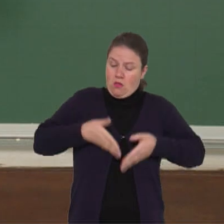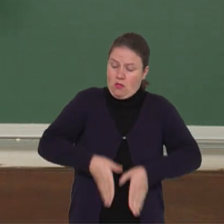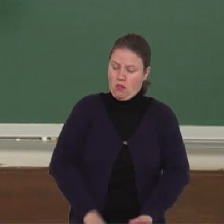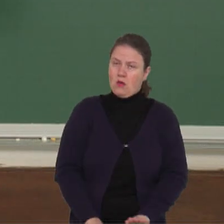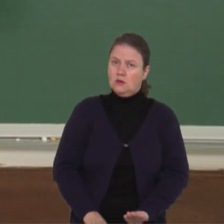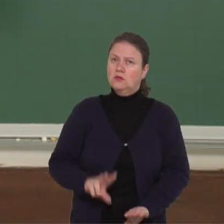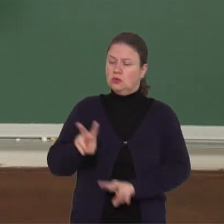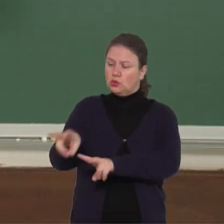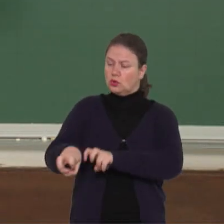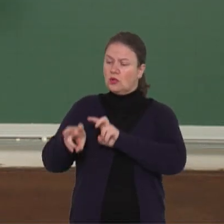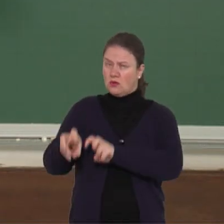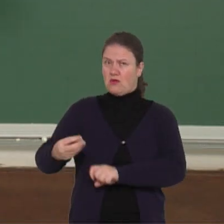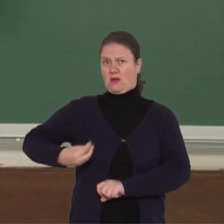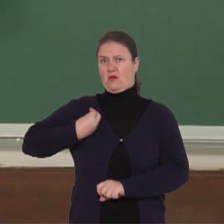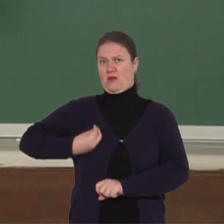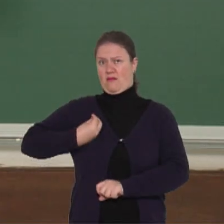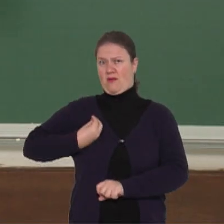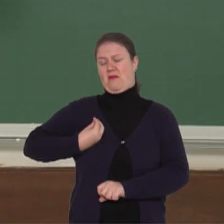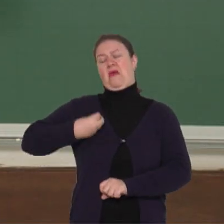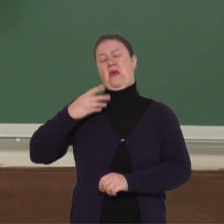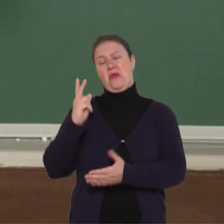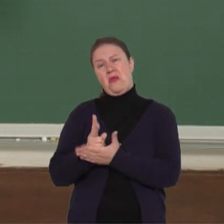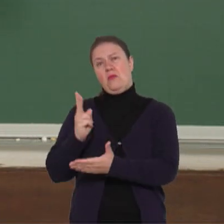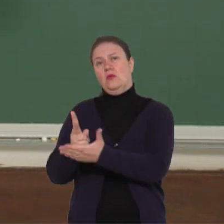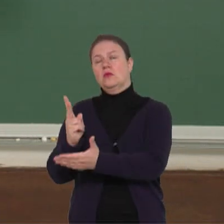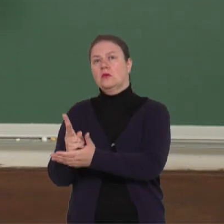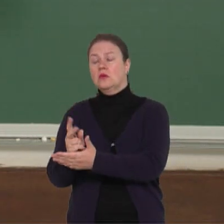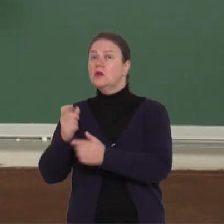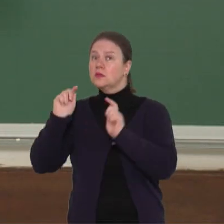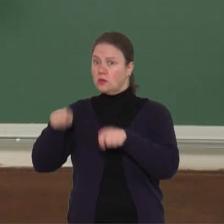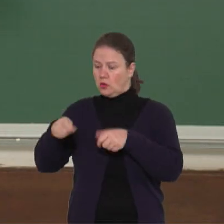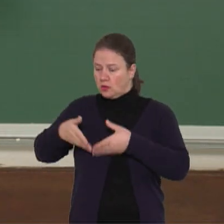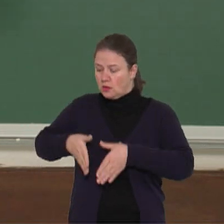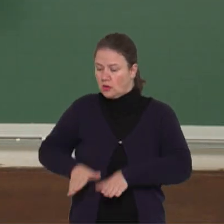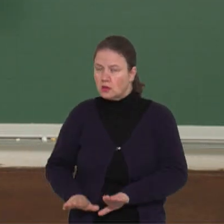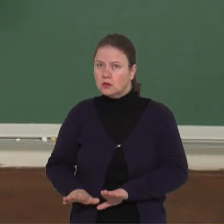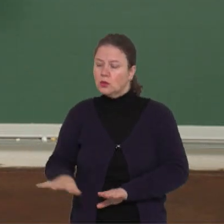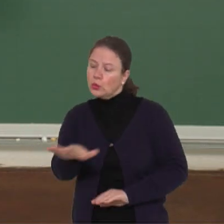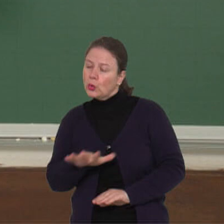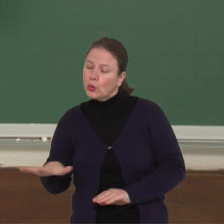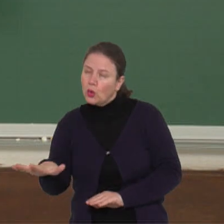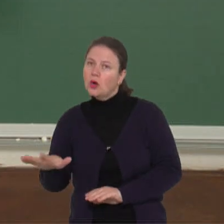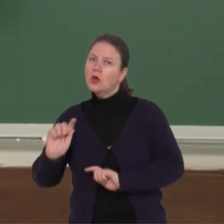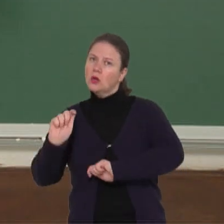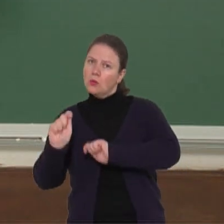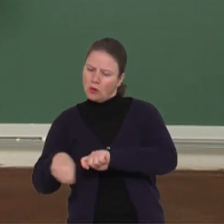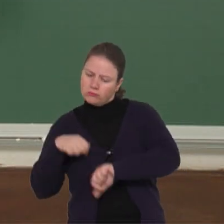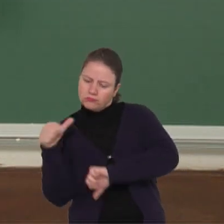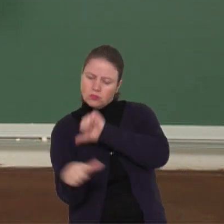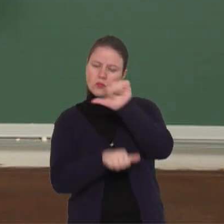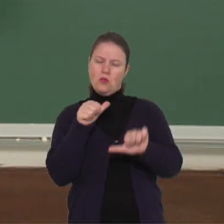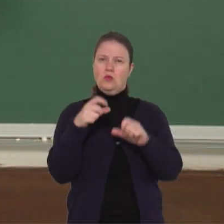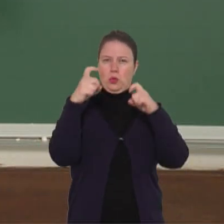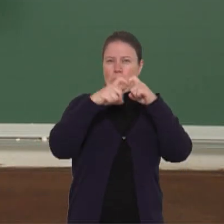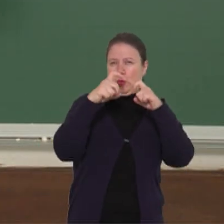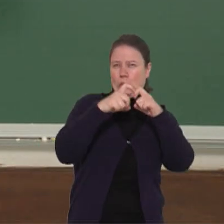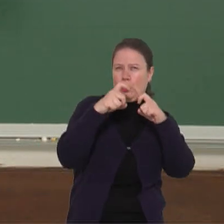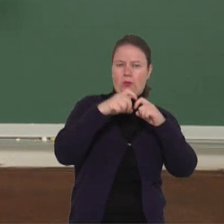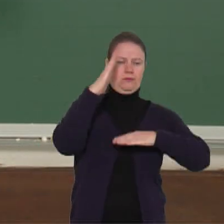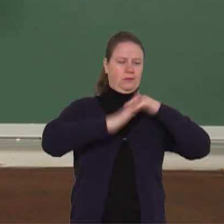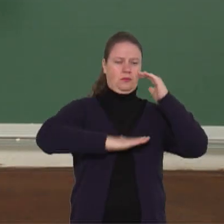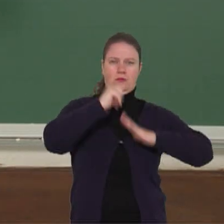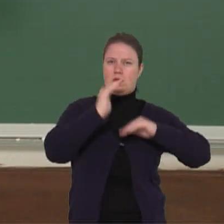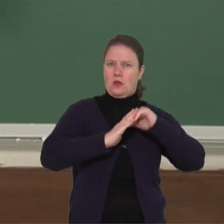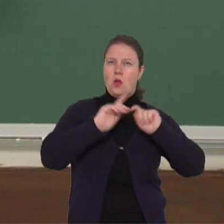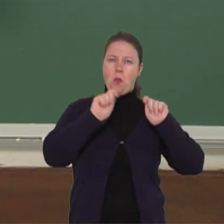você é camponês, você vai morrer camponês. Não, você pode nascer camponês e se tornar um médico, um burguês, sei lá, você pode abrir teu comércio, quer